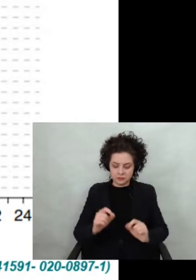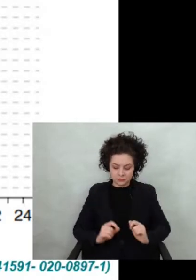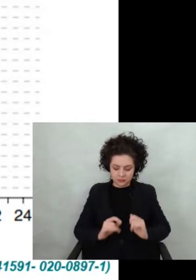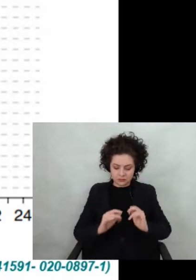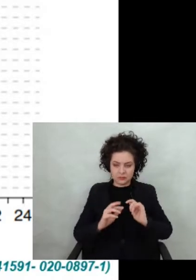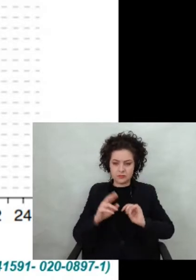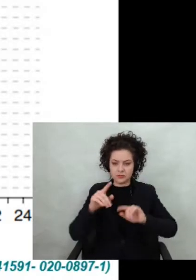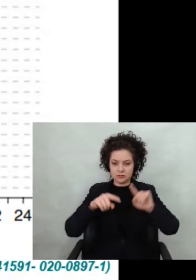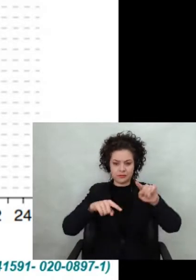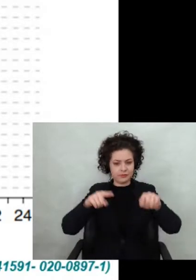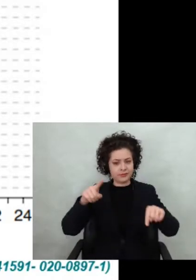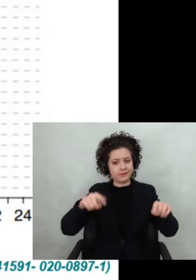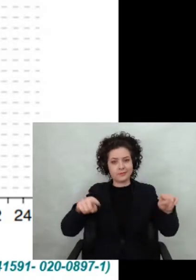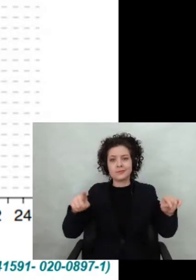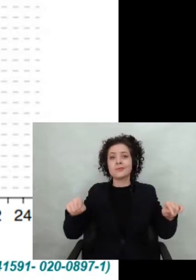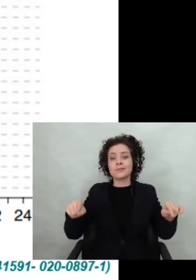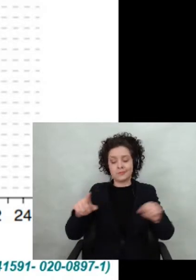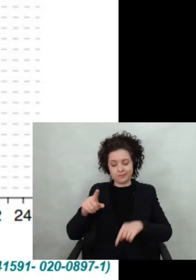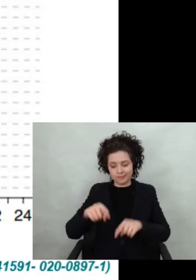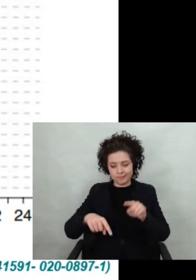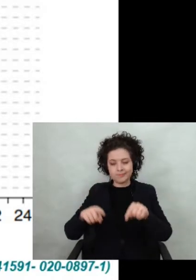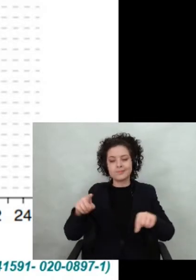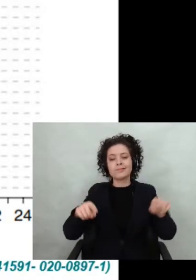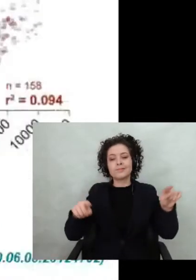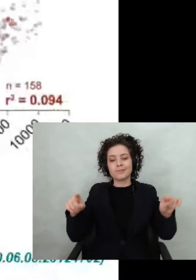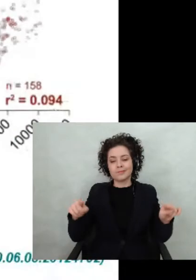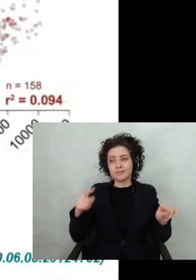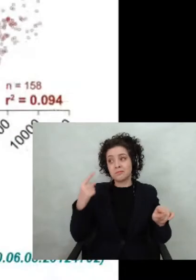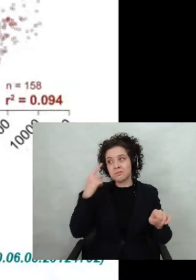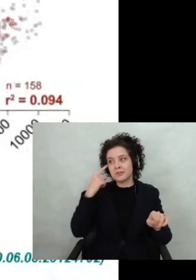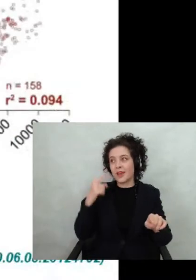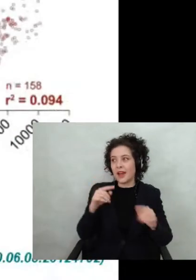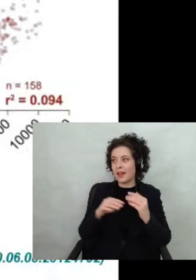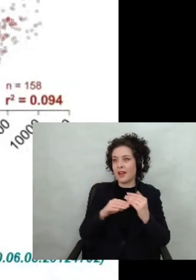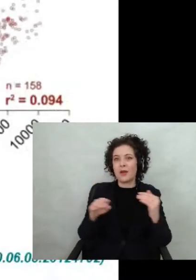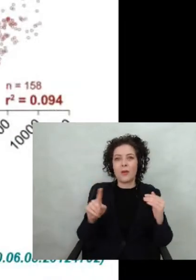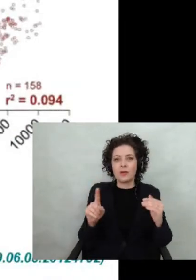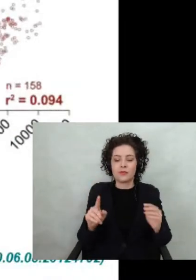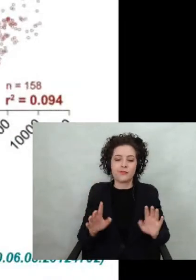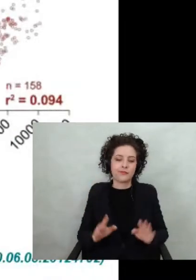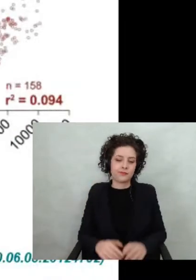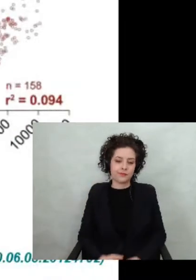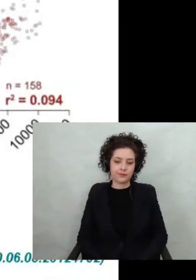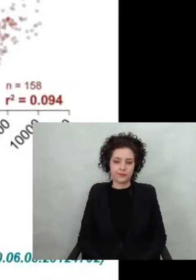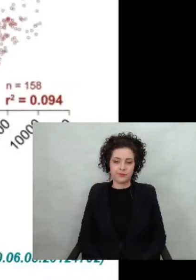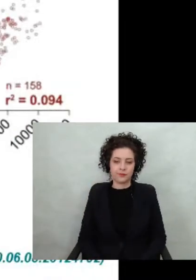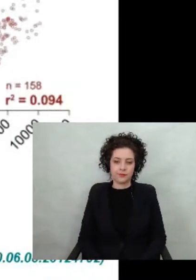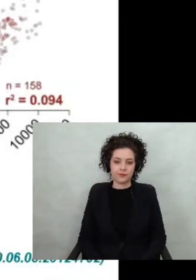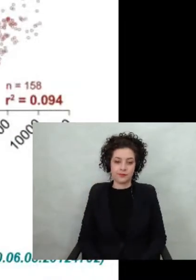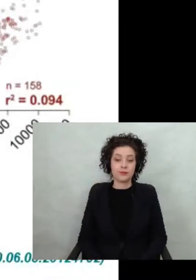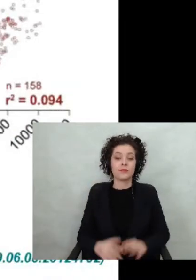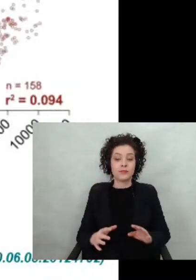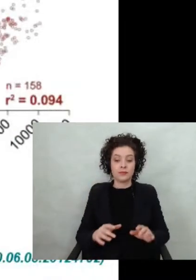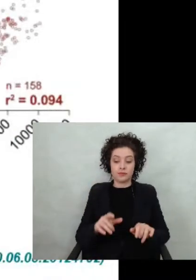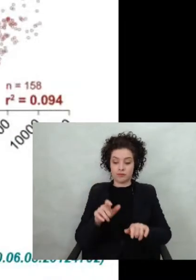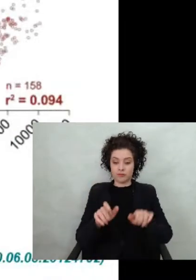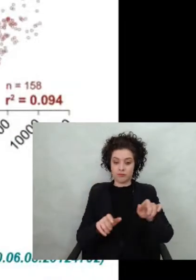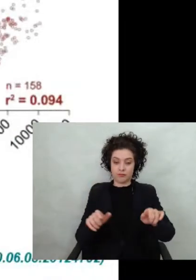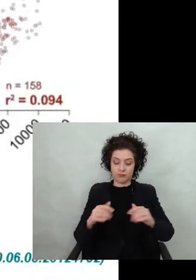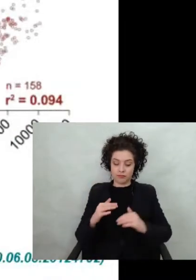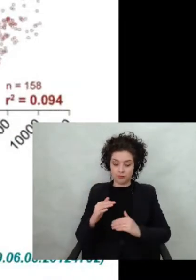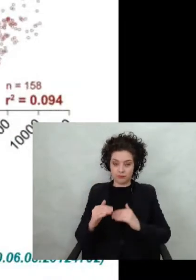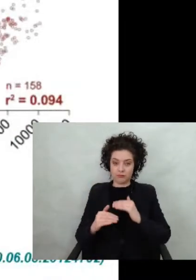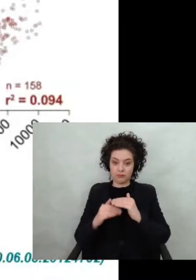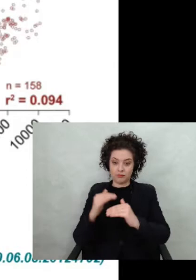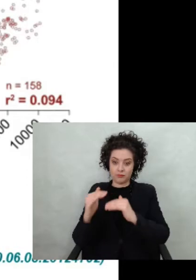é homogênea, como a gente espera em algumas outras situações. Além desses indivíduos desenvolverem